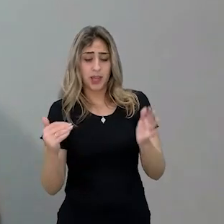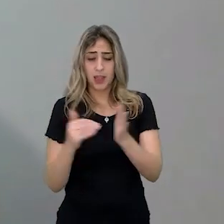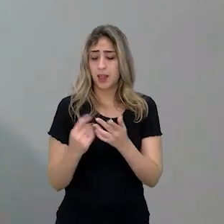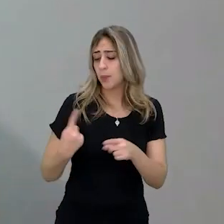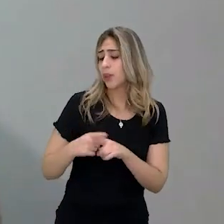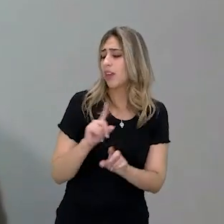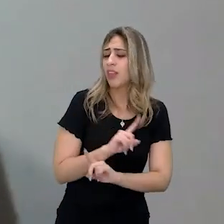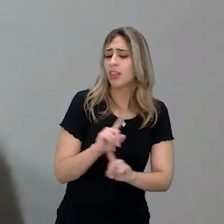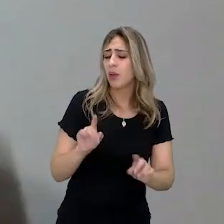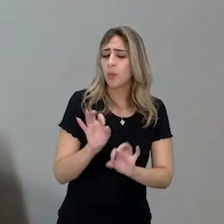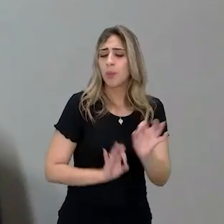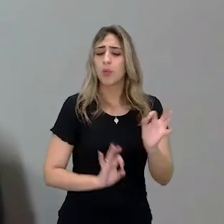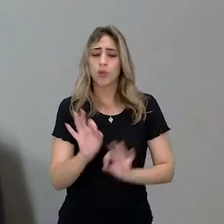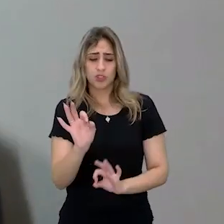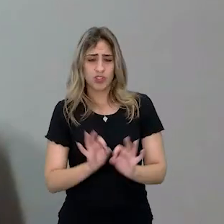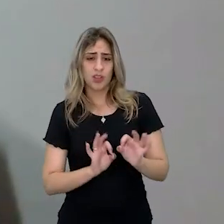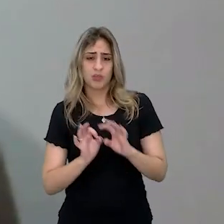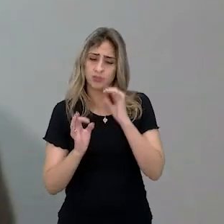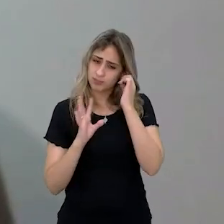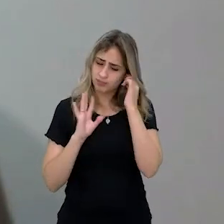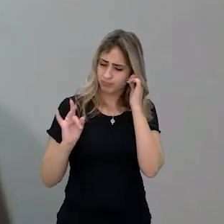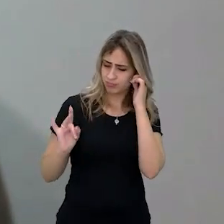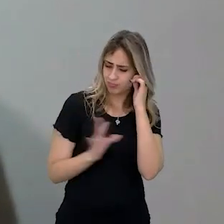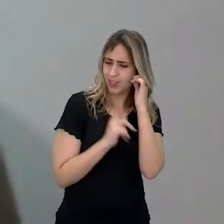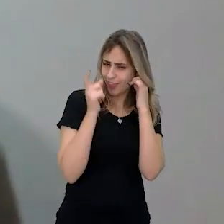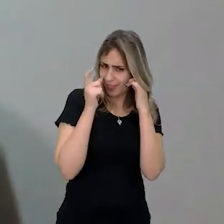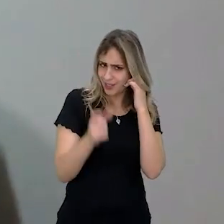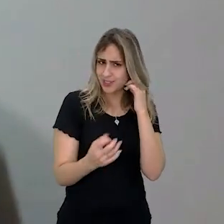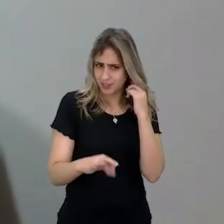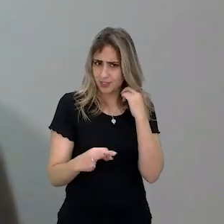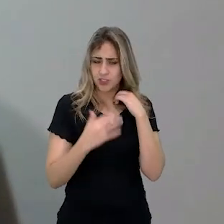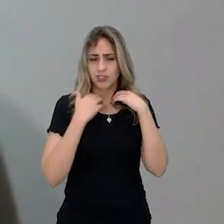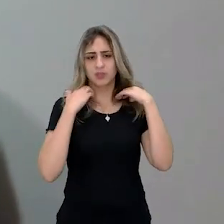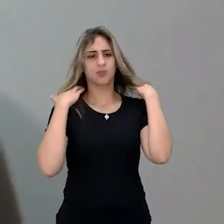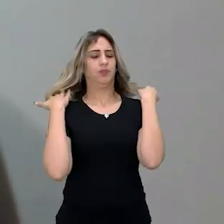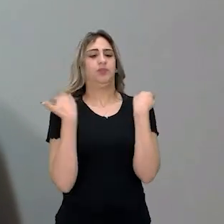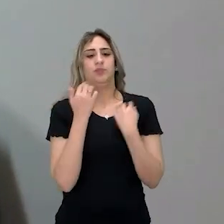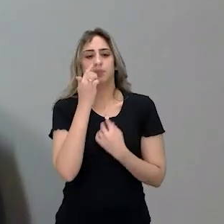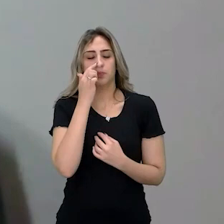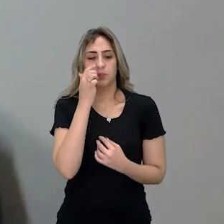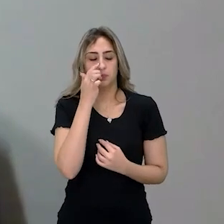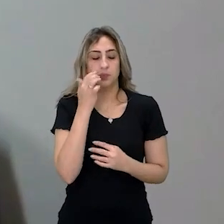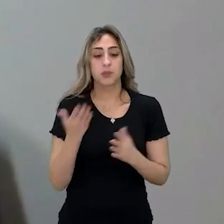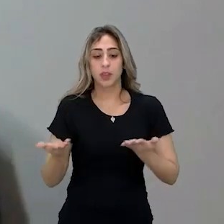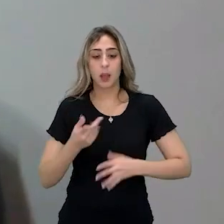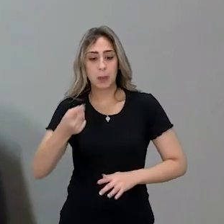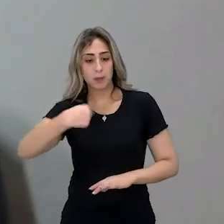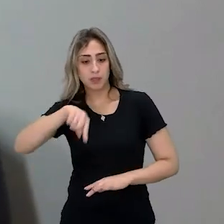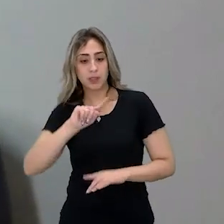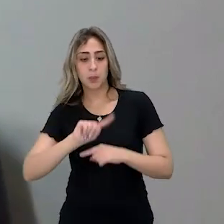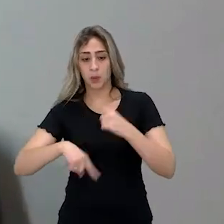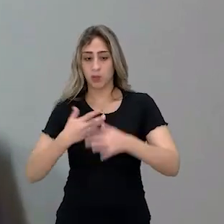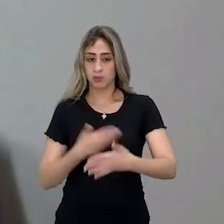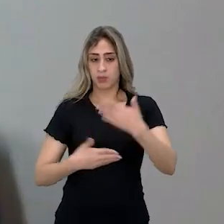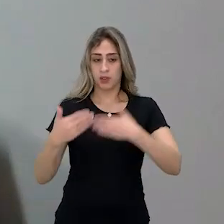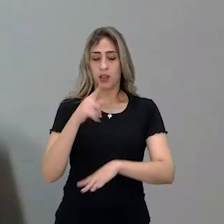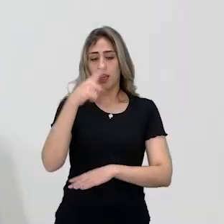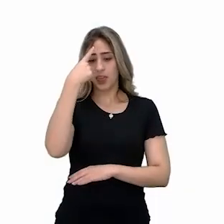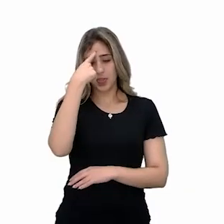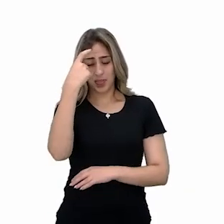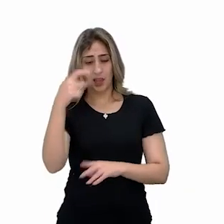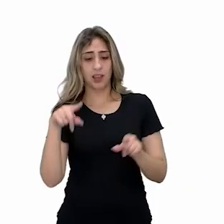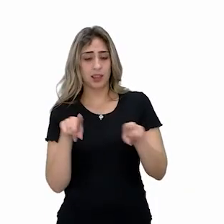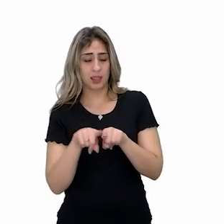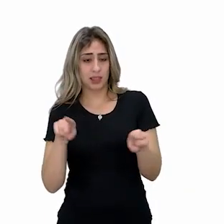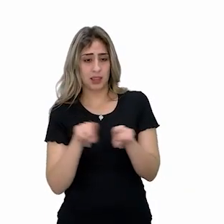que não, um projeto aí bem completo, bem interessante, tá certo? E aí eu trago para vocês no próximo slide uma ideia